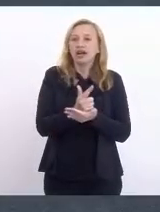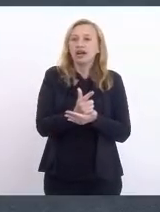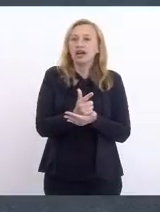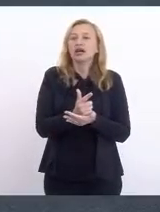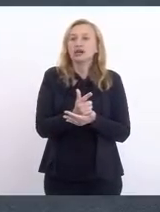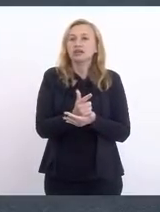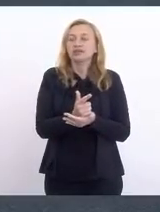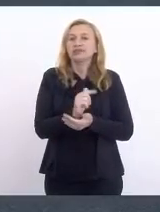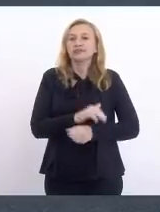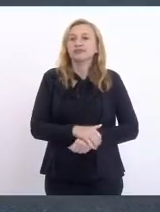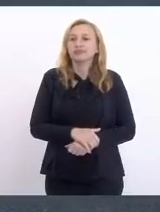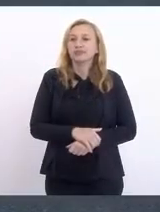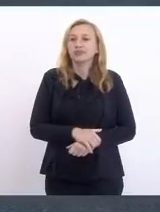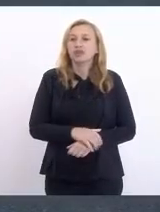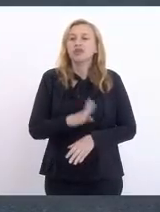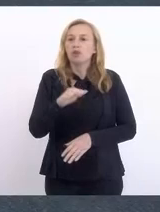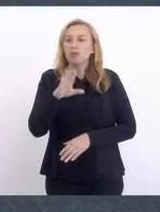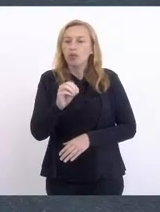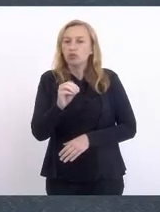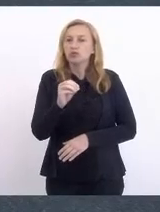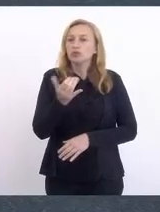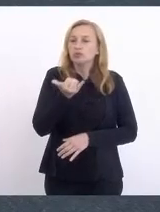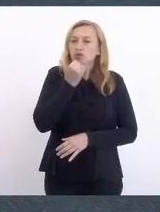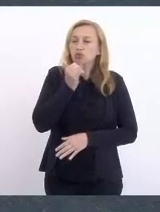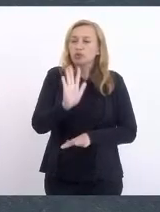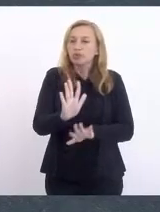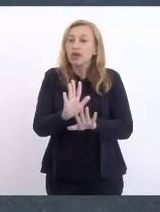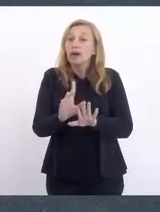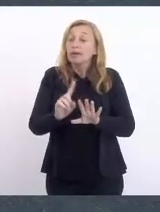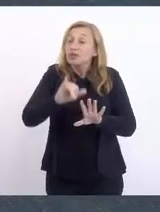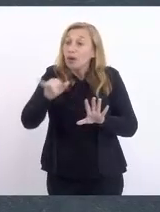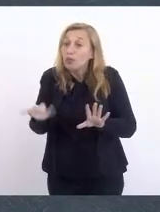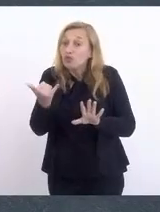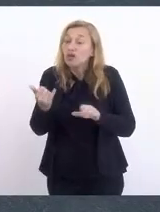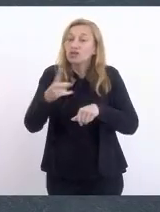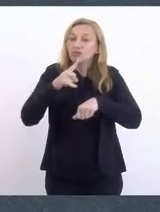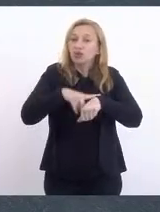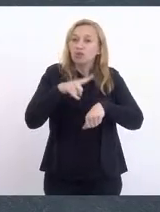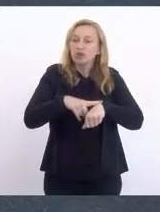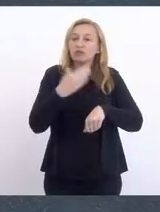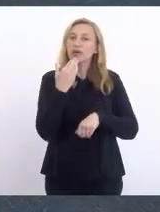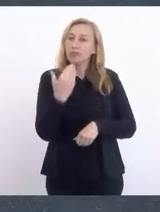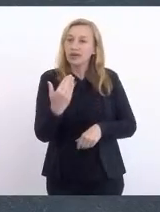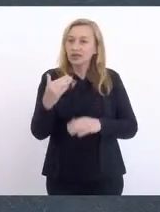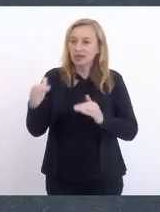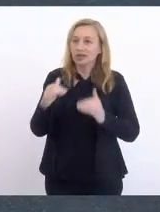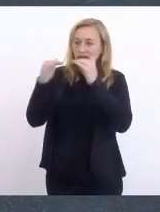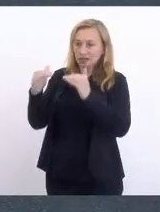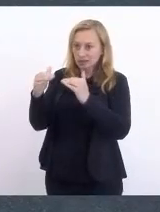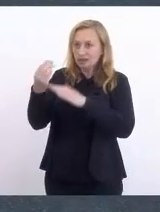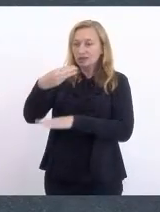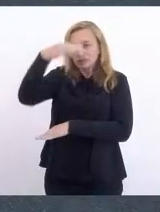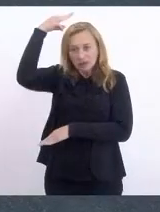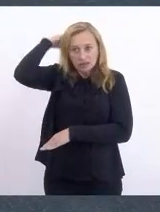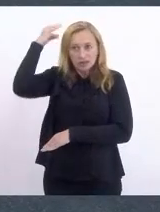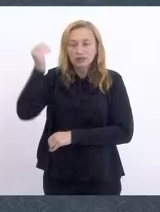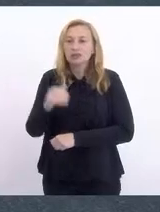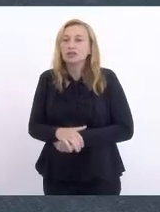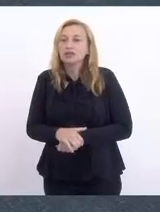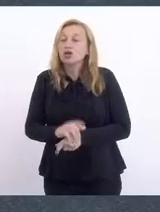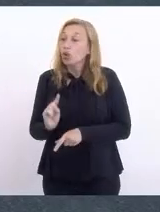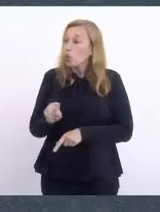fundeb com os saldos do fundeb é o abono fundeb perdão Aproveita a ocasião fazer uma pela volta inteira renovar o apelo a vossa excelência